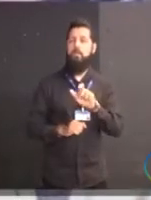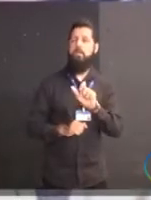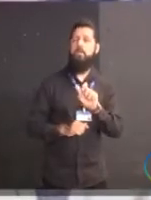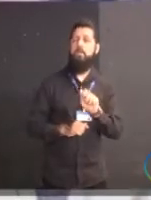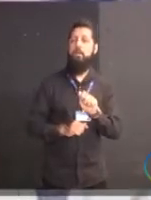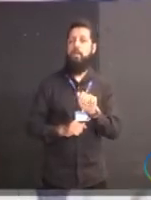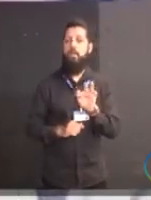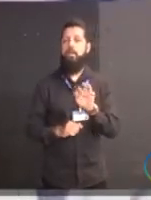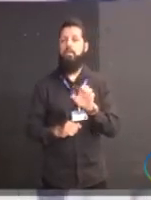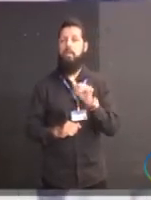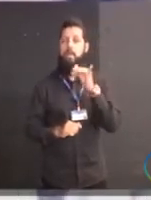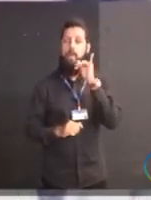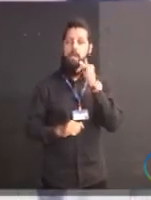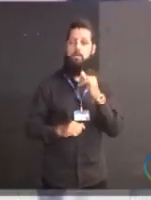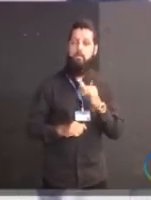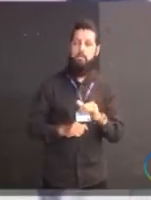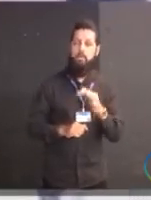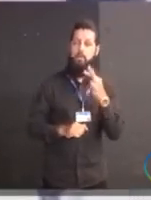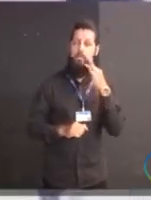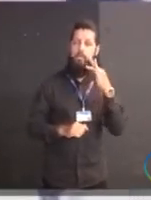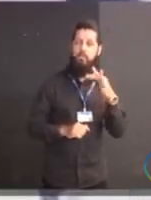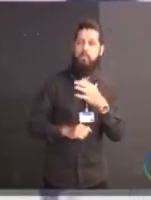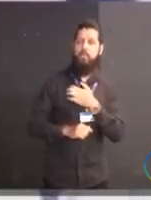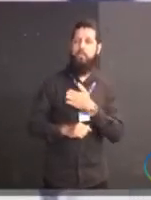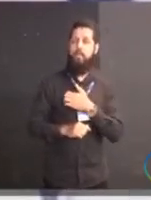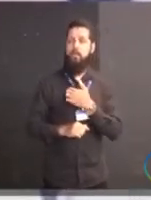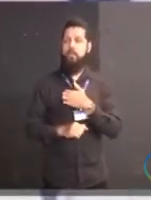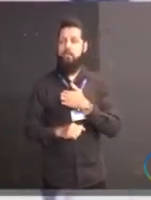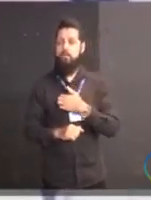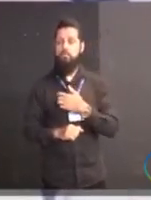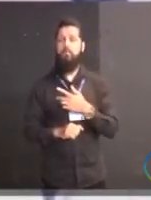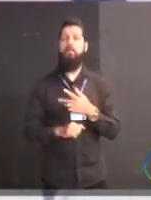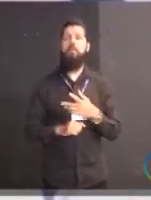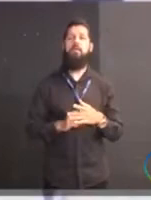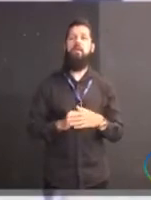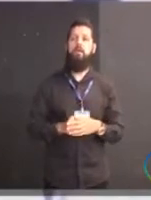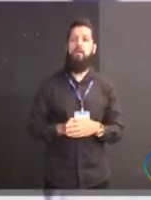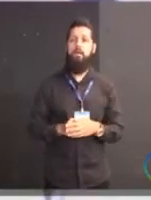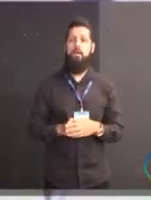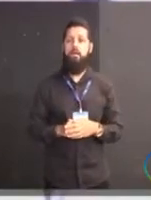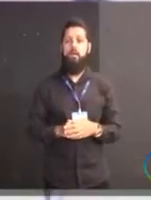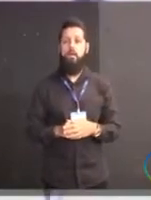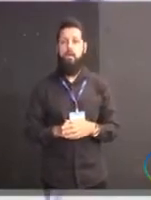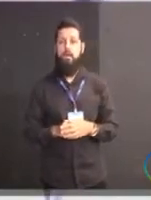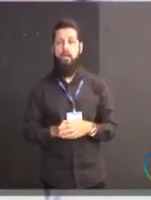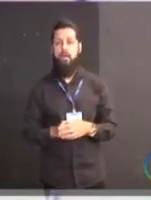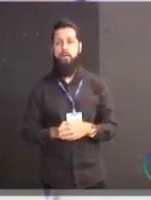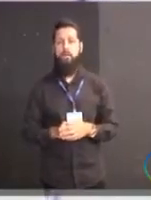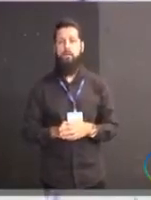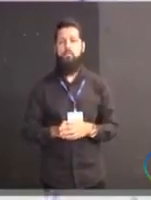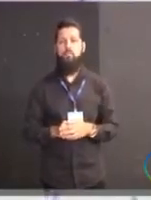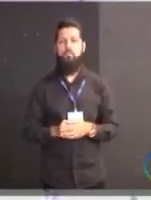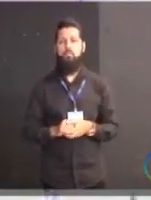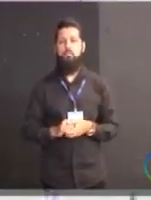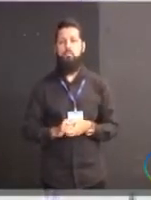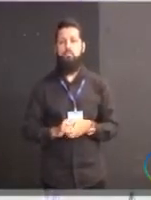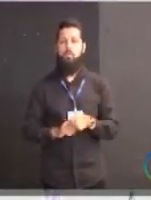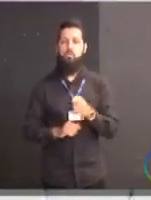a Espanha, Portugal, Itália, encontramos comunidades